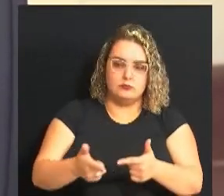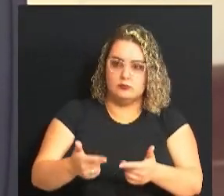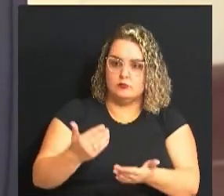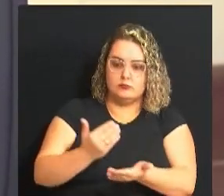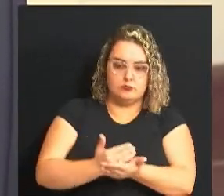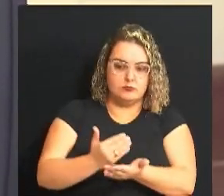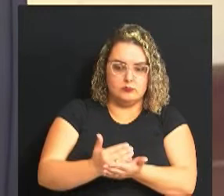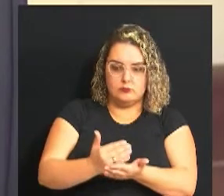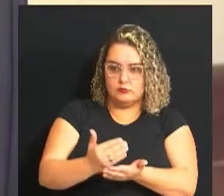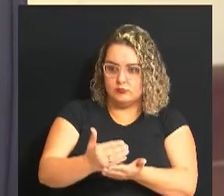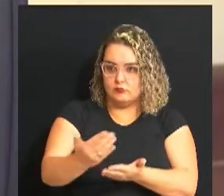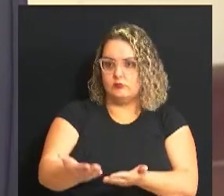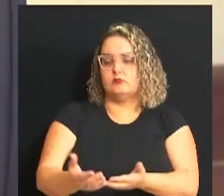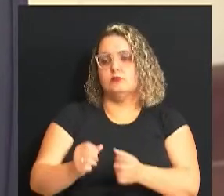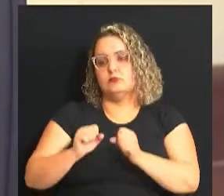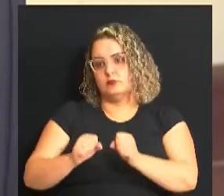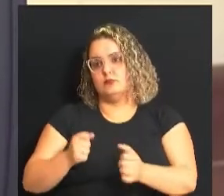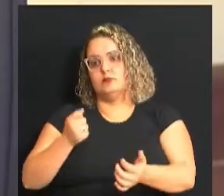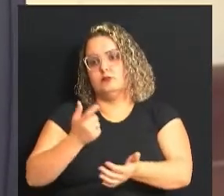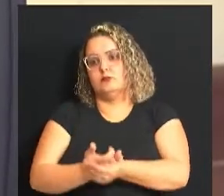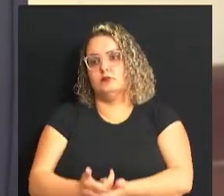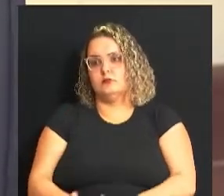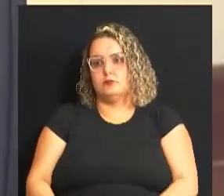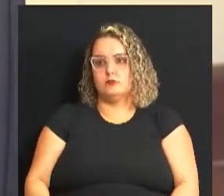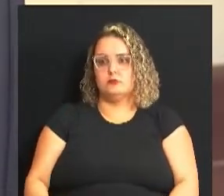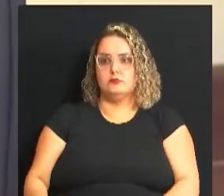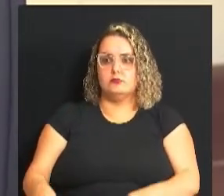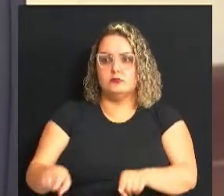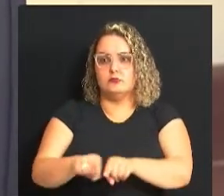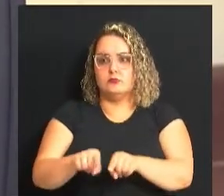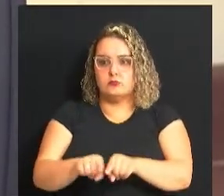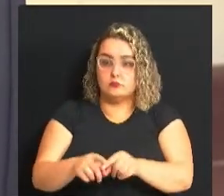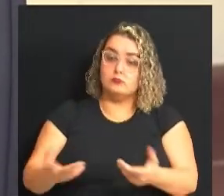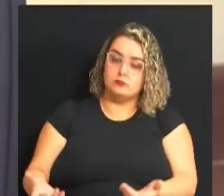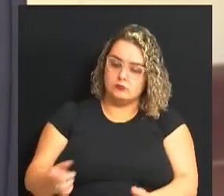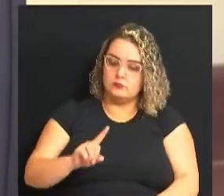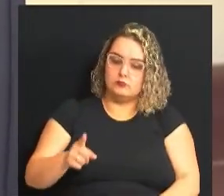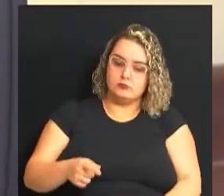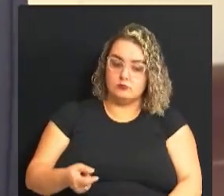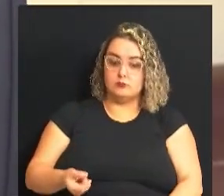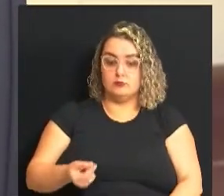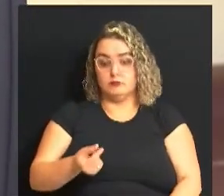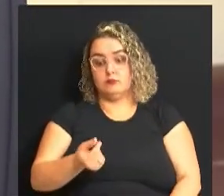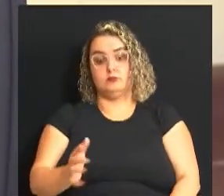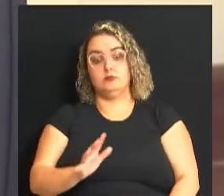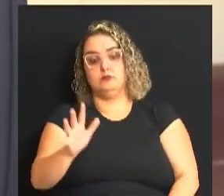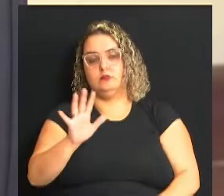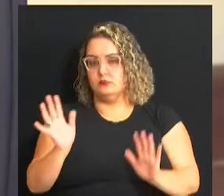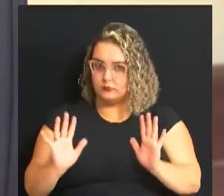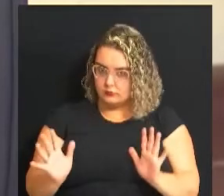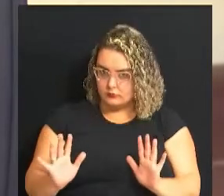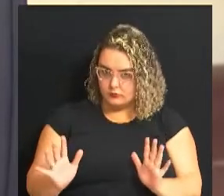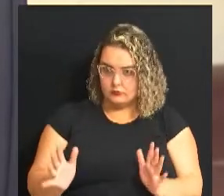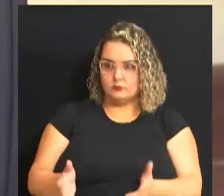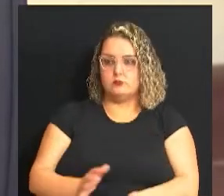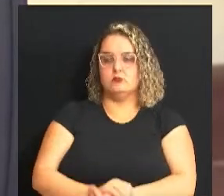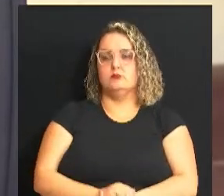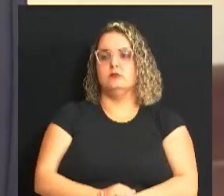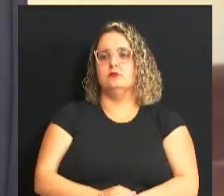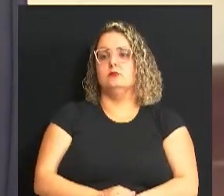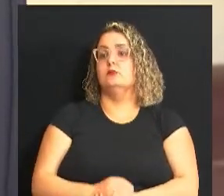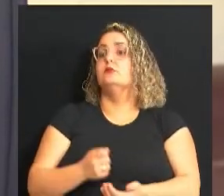forma que ela possa adquirir. Também não vamos colocar a faca no pescoço dela e falar, se você não... Né? Mas que ela possa adquirir isso de uma